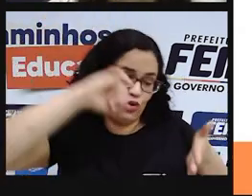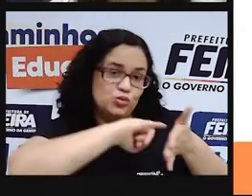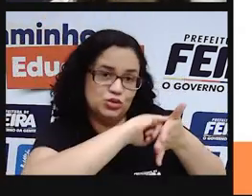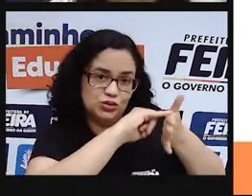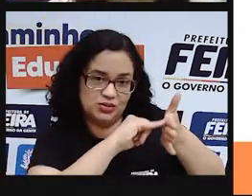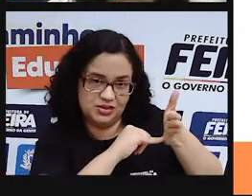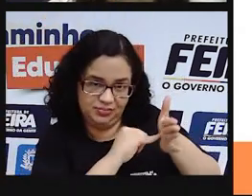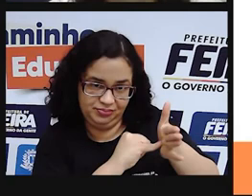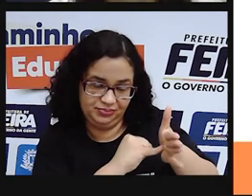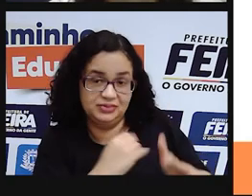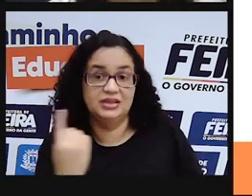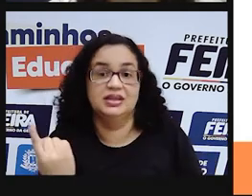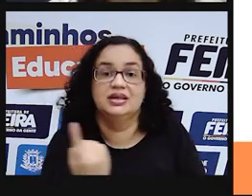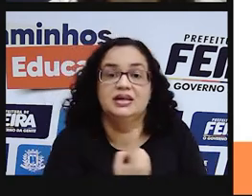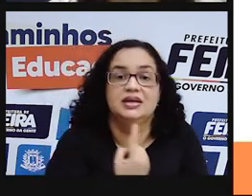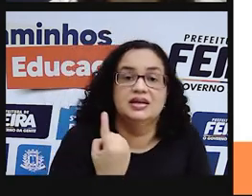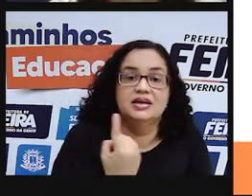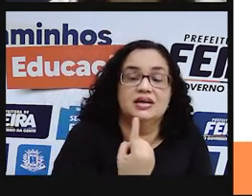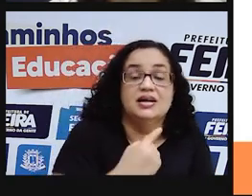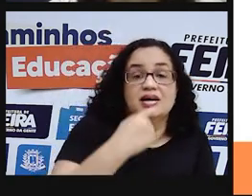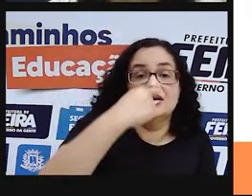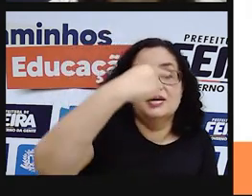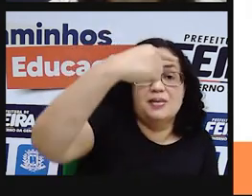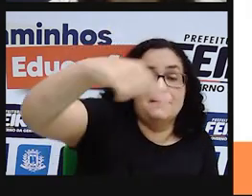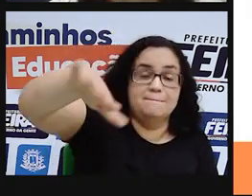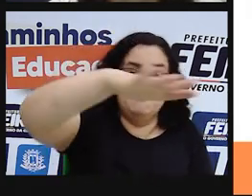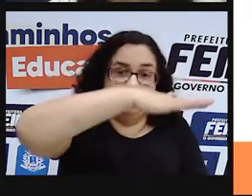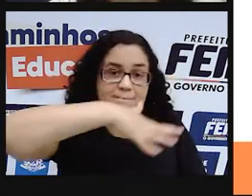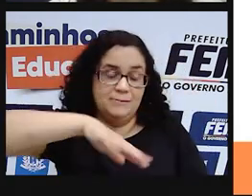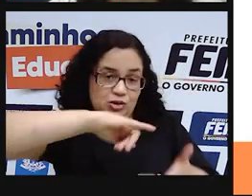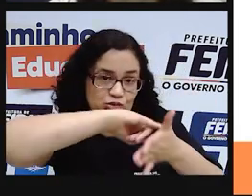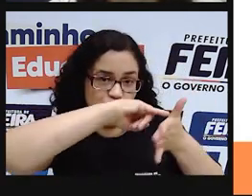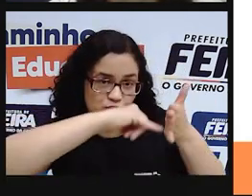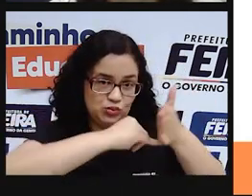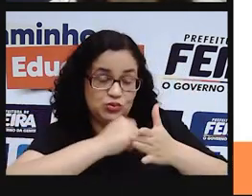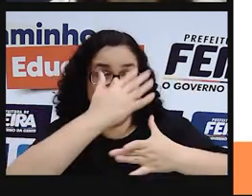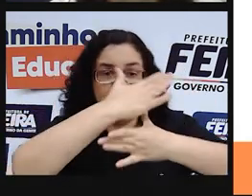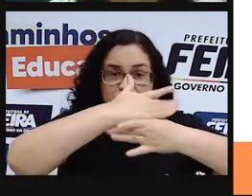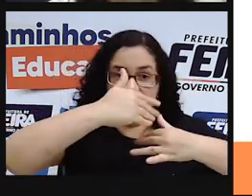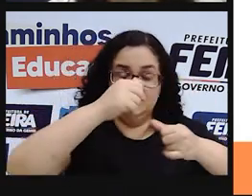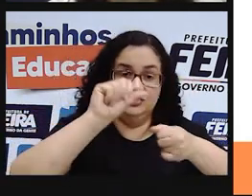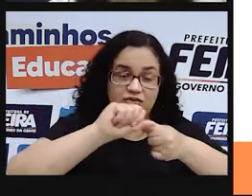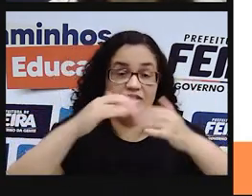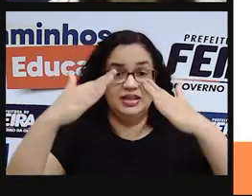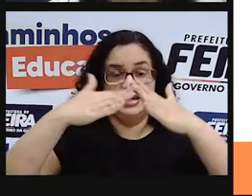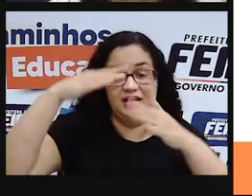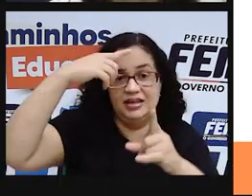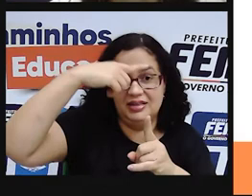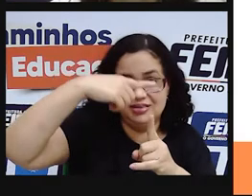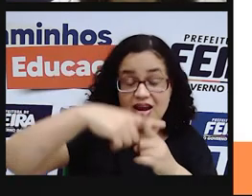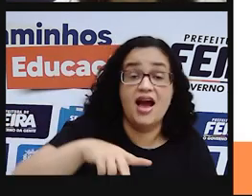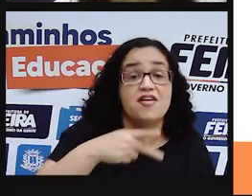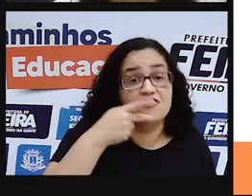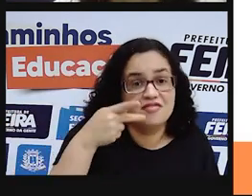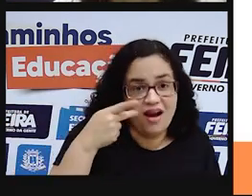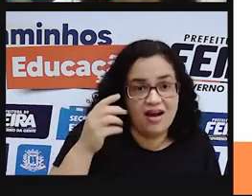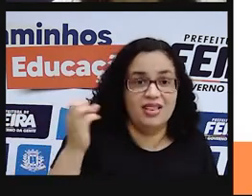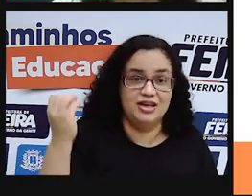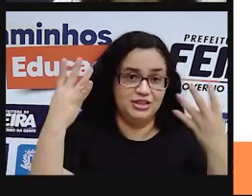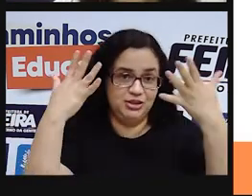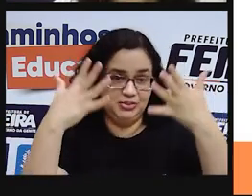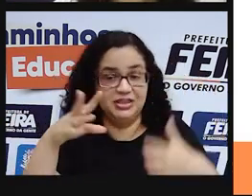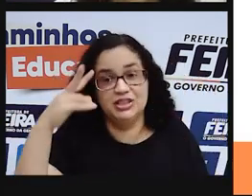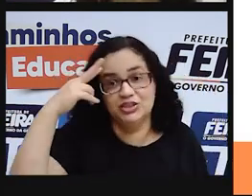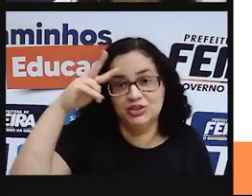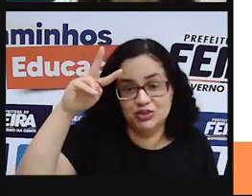Santo São José essa imagem foi levada para a praça de São José Onde foi construída a igreja aí reza linda né Como